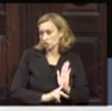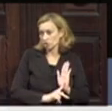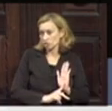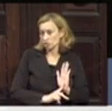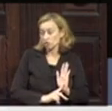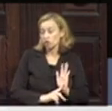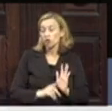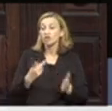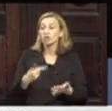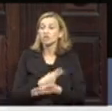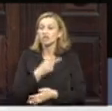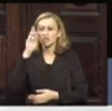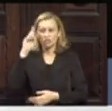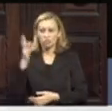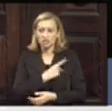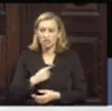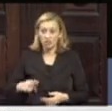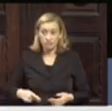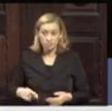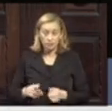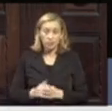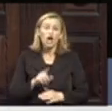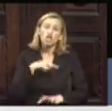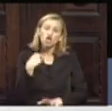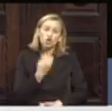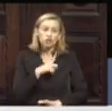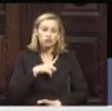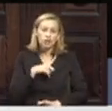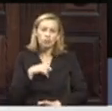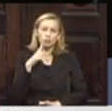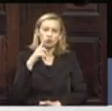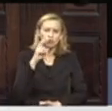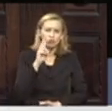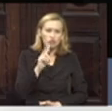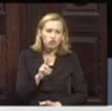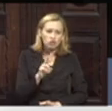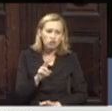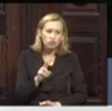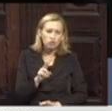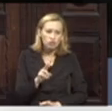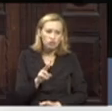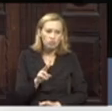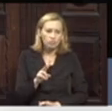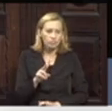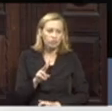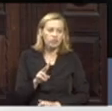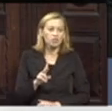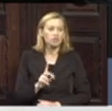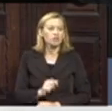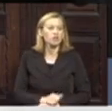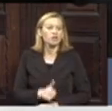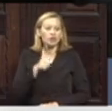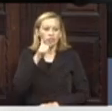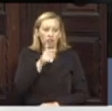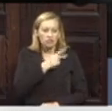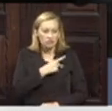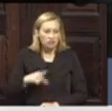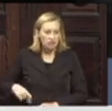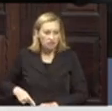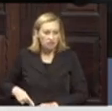da sabatina tem uma comissão que dá um parecer. Desse parecer vem para casa votar. São 70 deputados